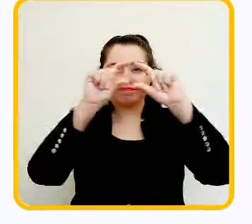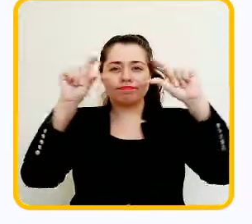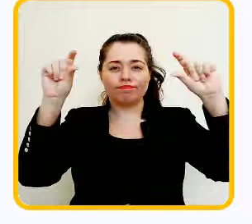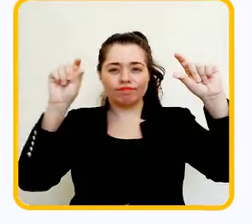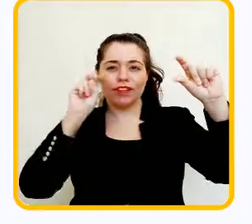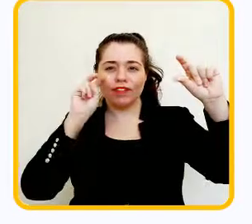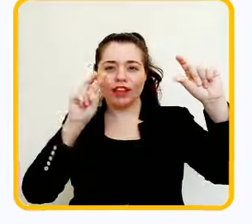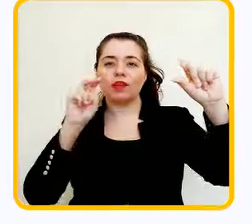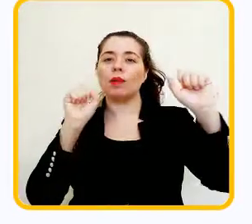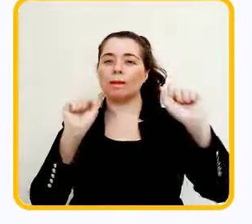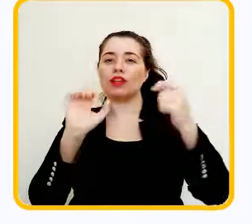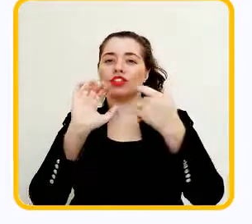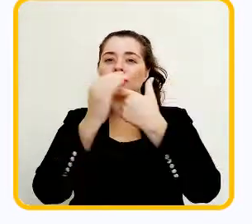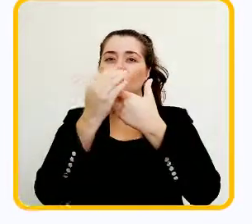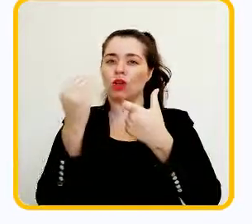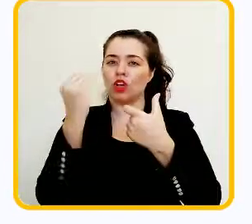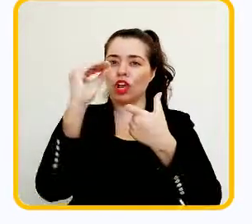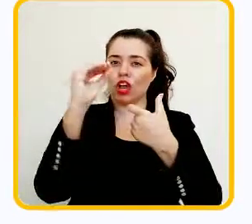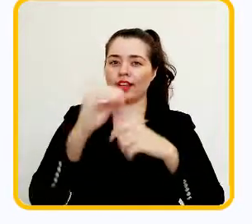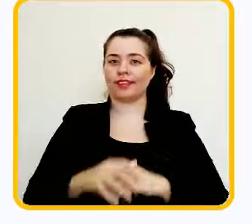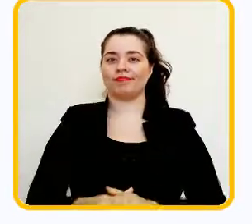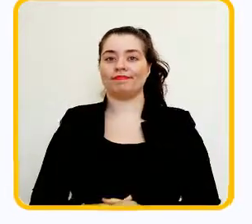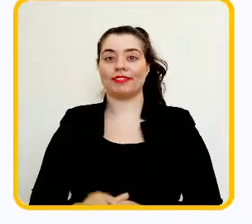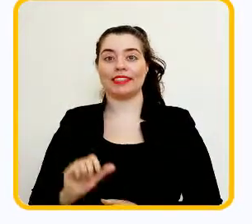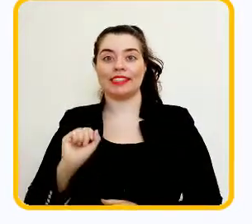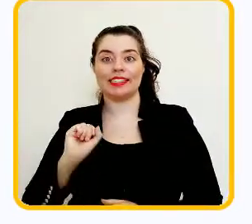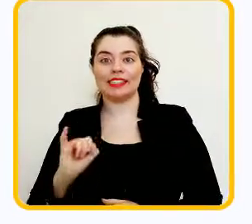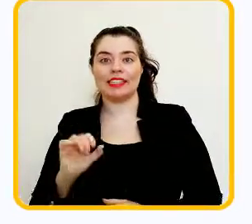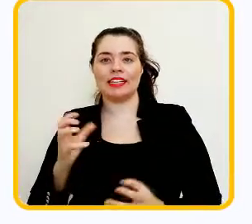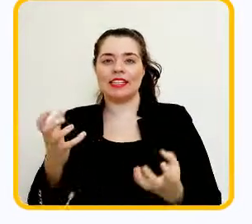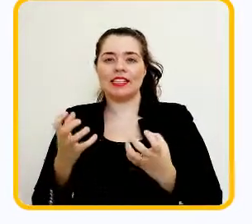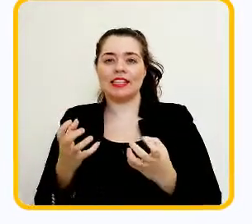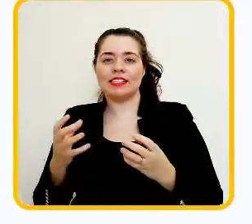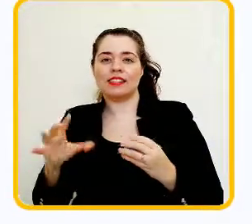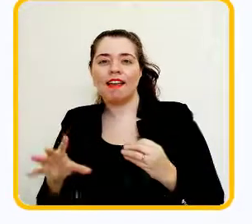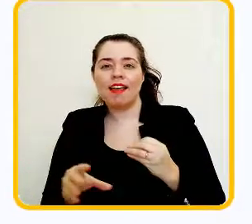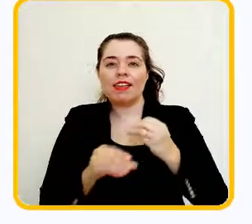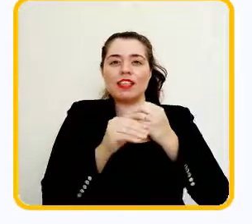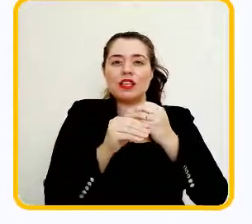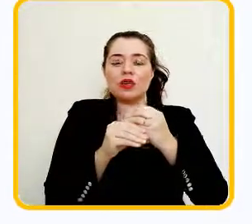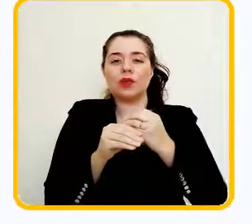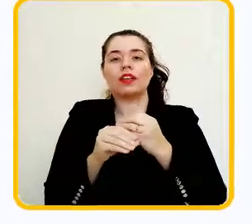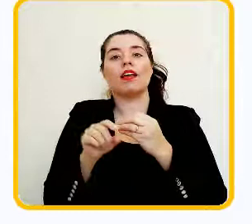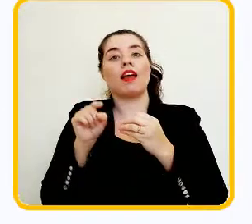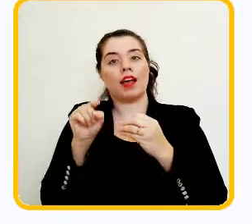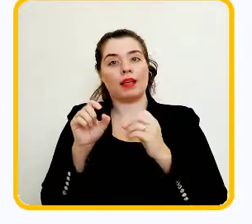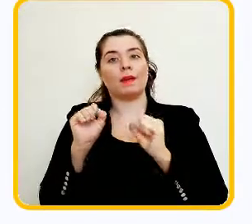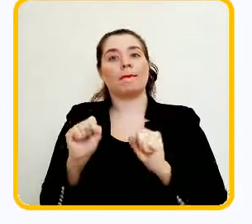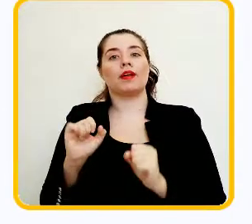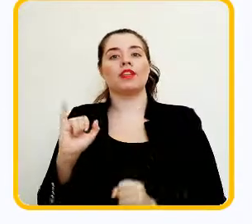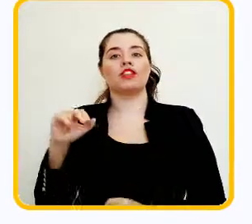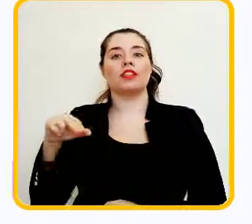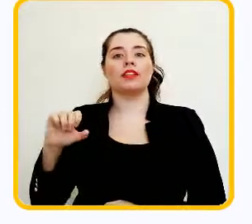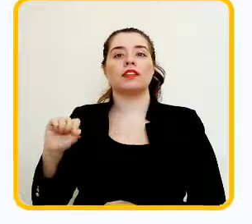campo de busca o termo que procura. E para inserir um dado nessa atividade, clique em Inserir novo item.